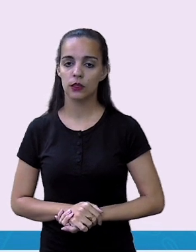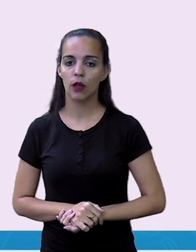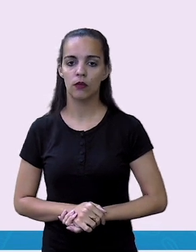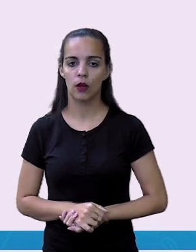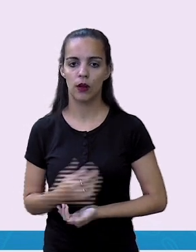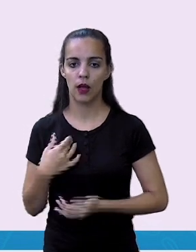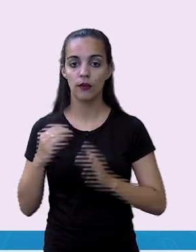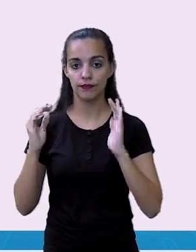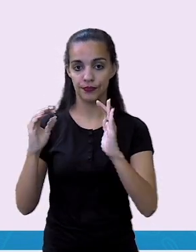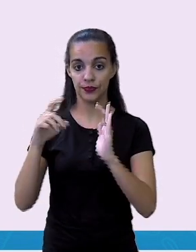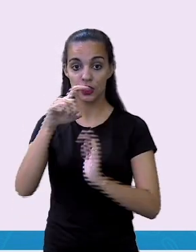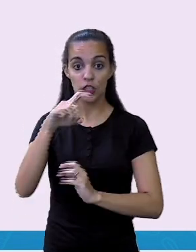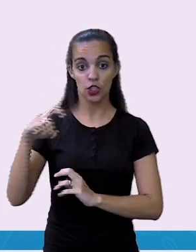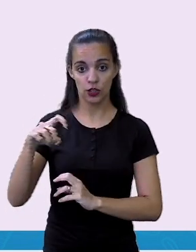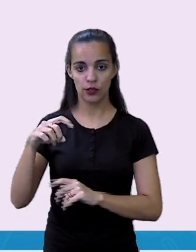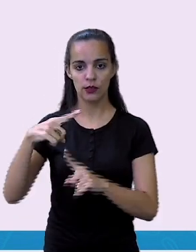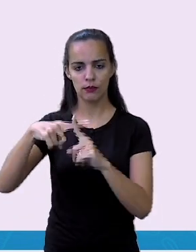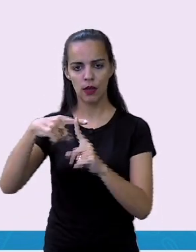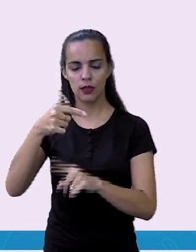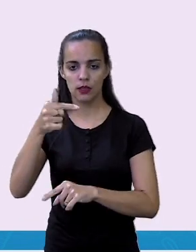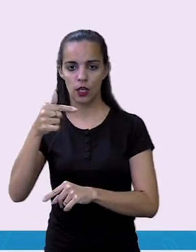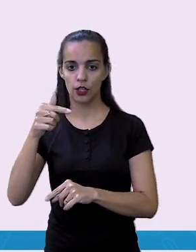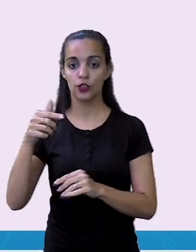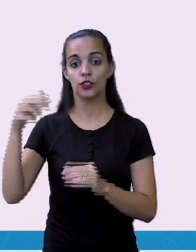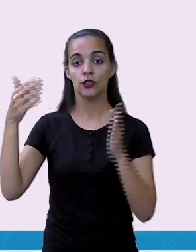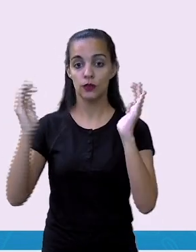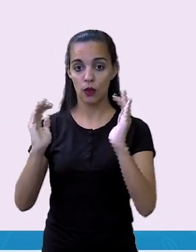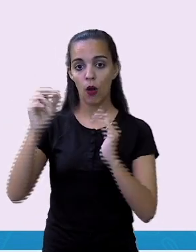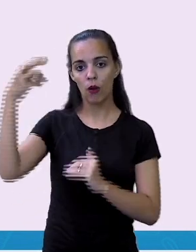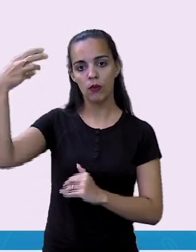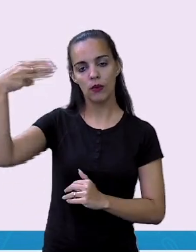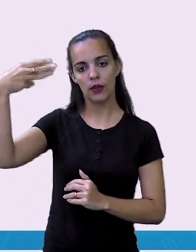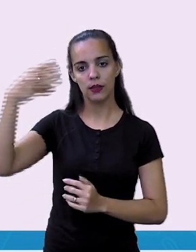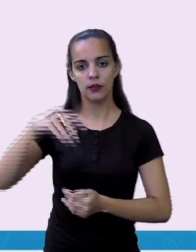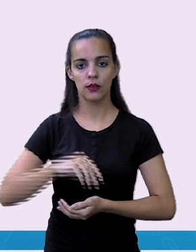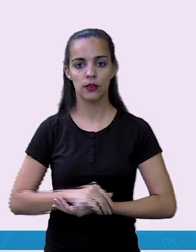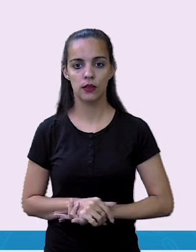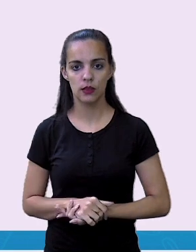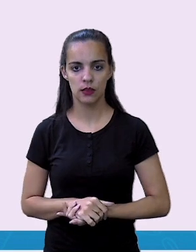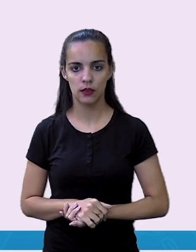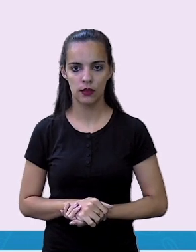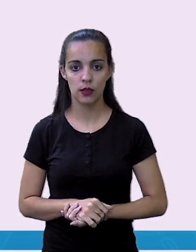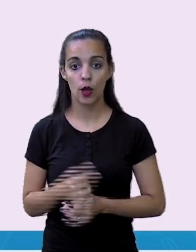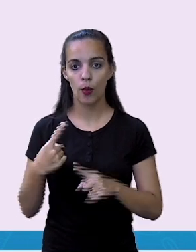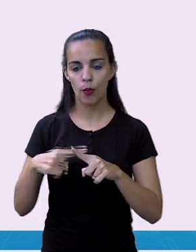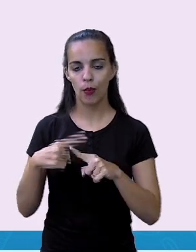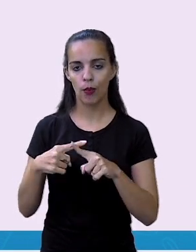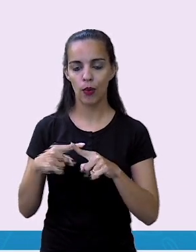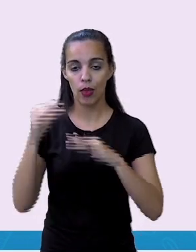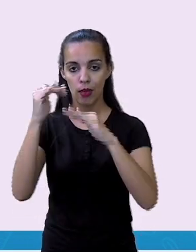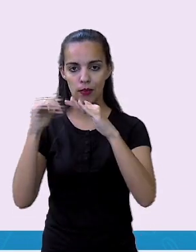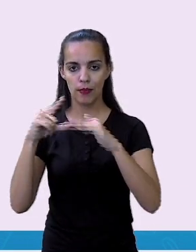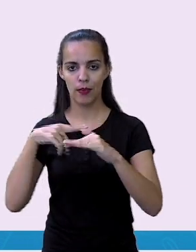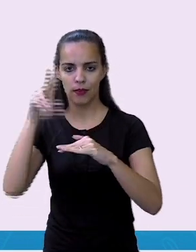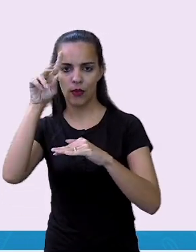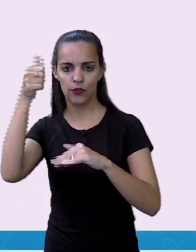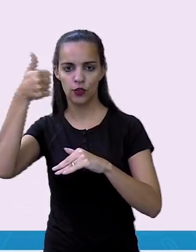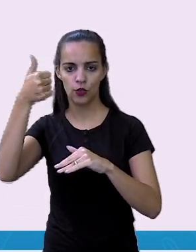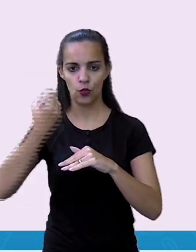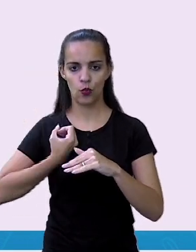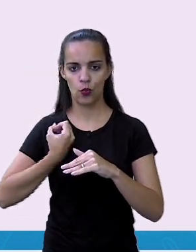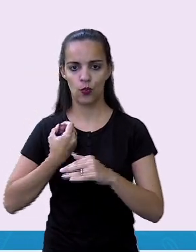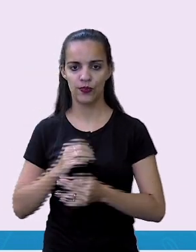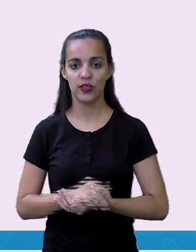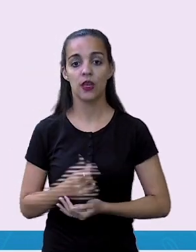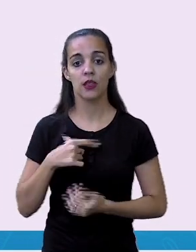base e somos expoentes. 2 mais 1, 3. Aqui era 2, eu simplifiquei 1.